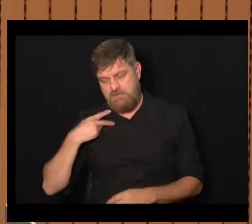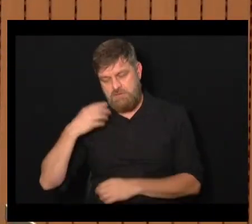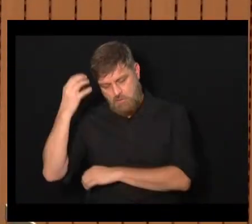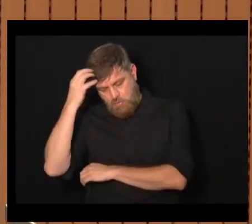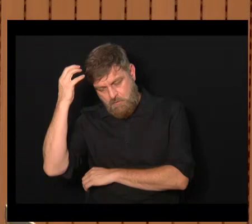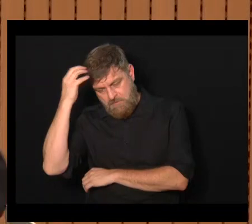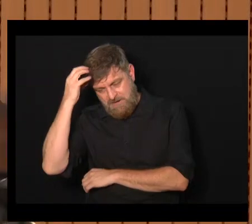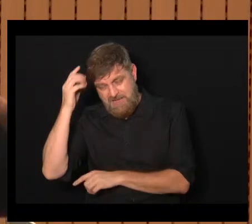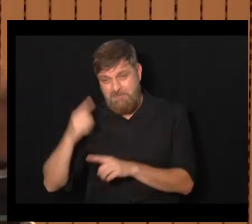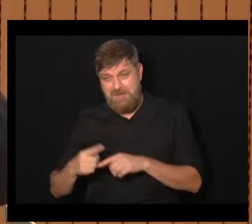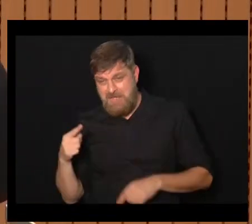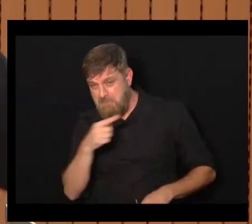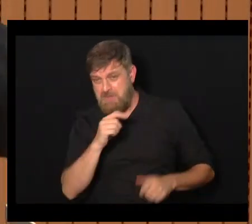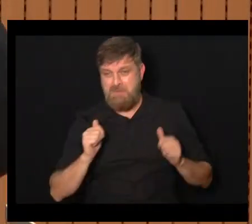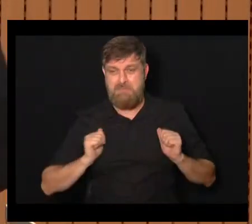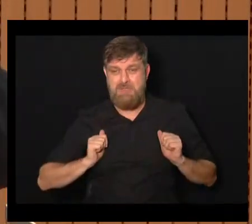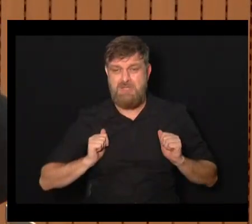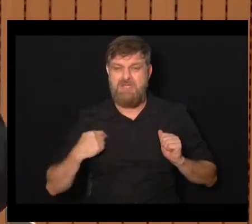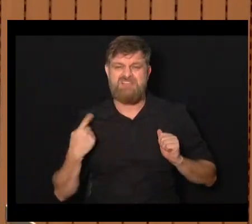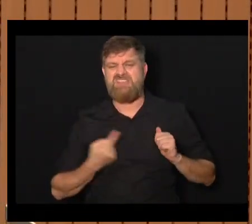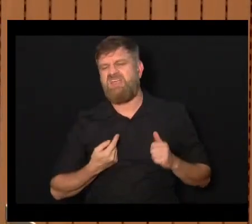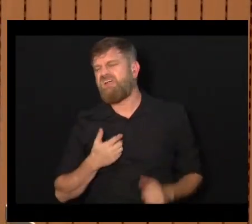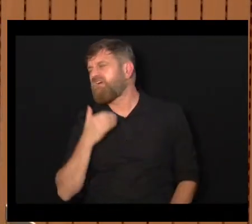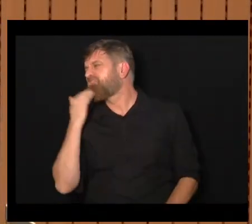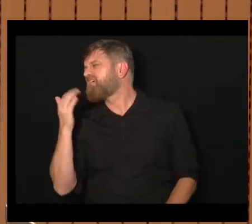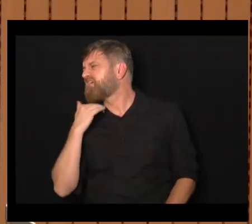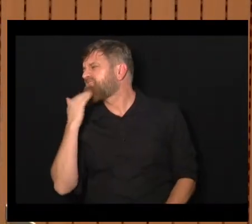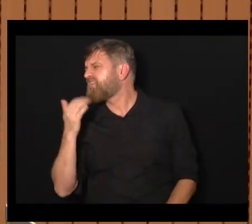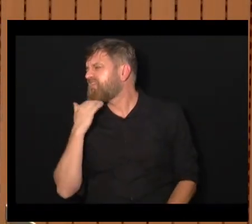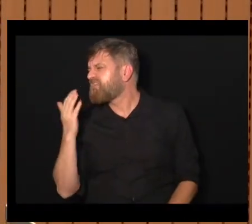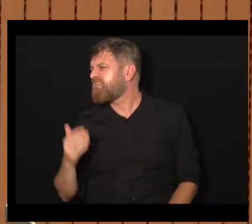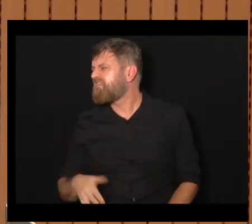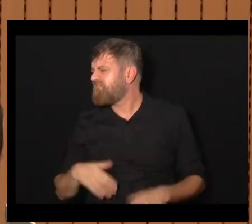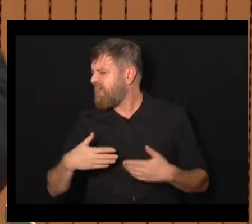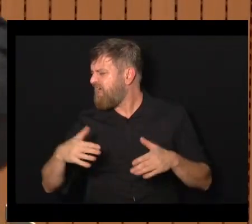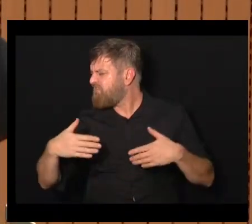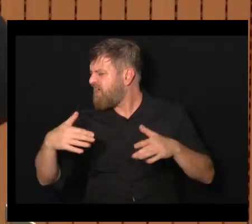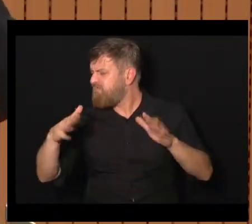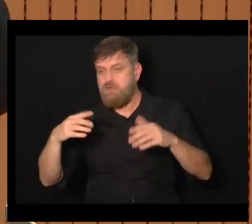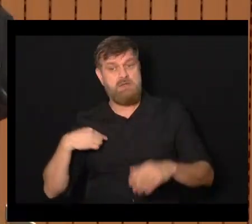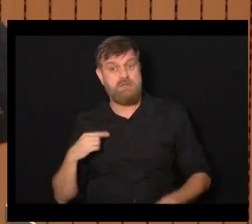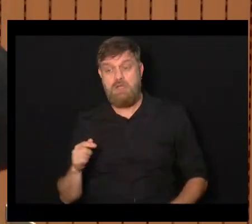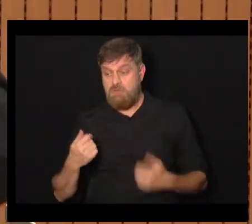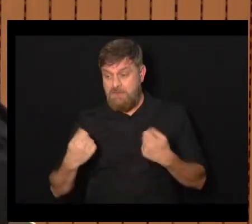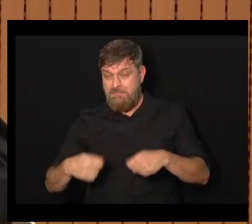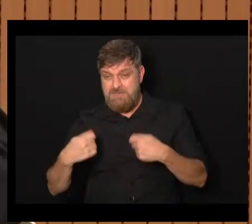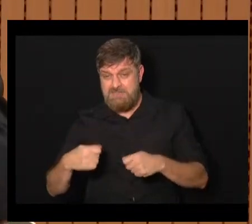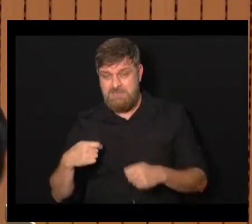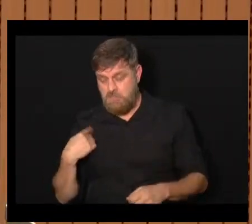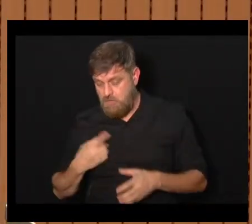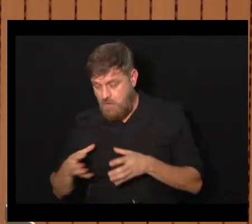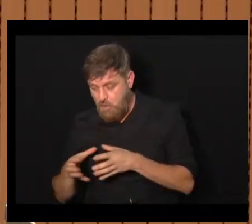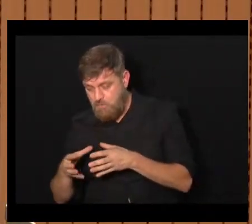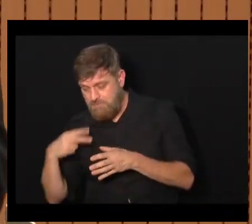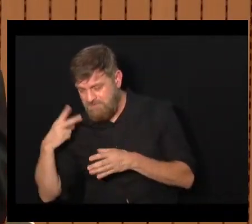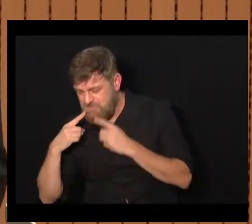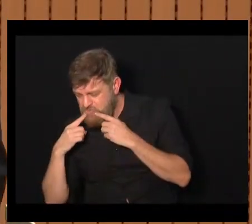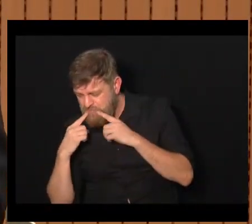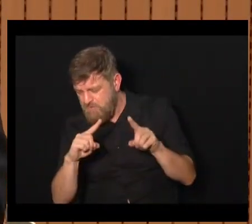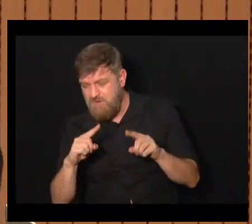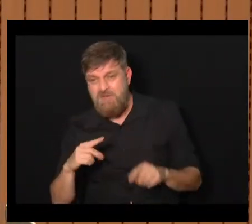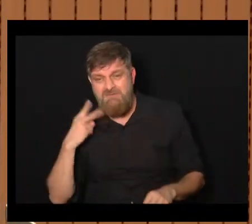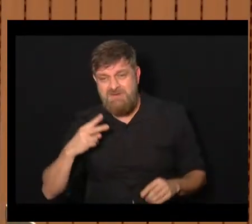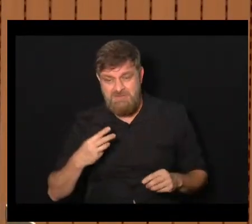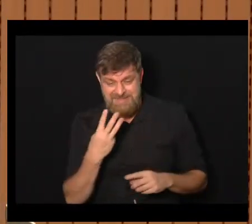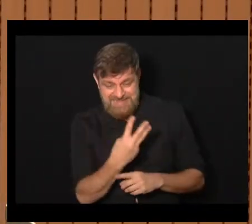quando eles não fazem, a gente deixa passar também. E nós precisamos, não é só nós da oposição, acho que é o conjunto